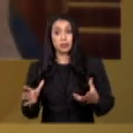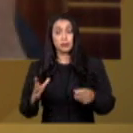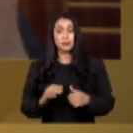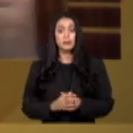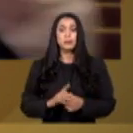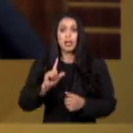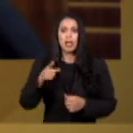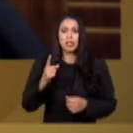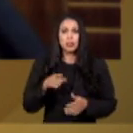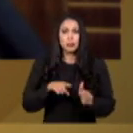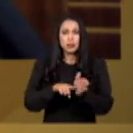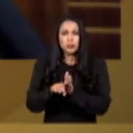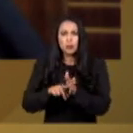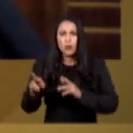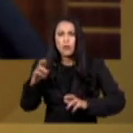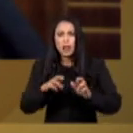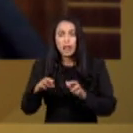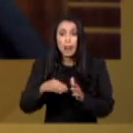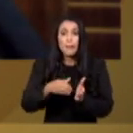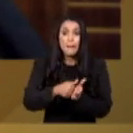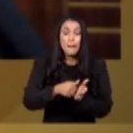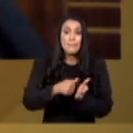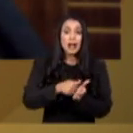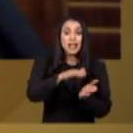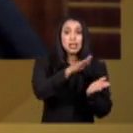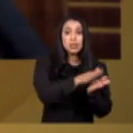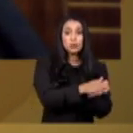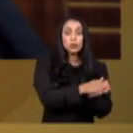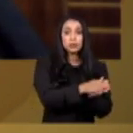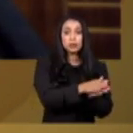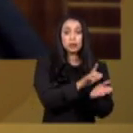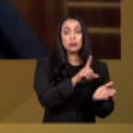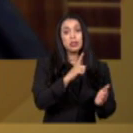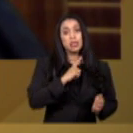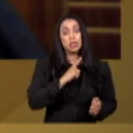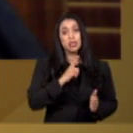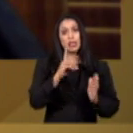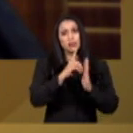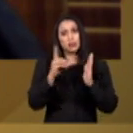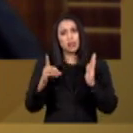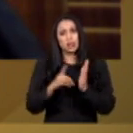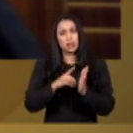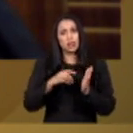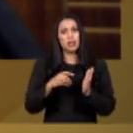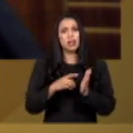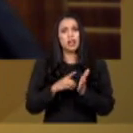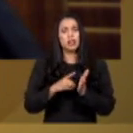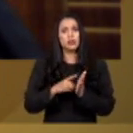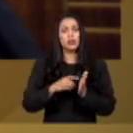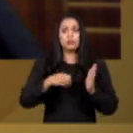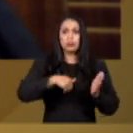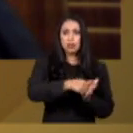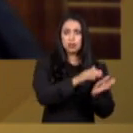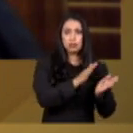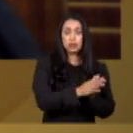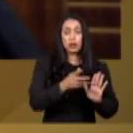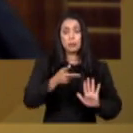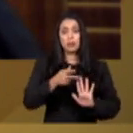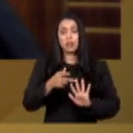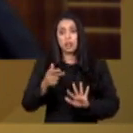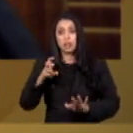instaurado o inquérito policial a discussão que resultou no decreto de expulsão do estrangeiro da portaria